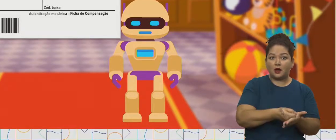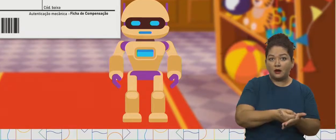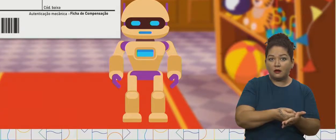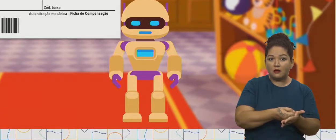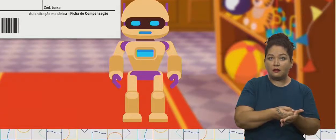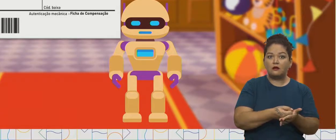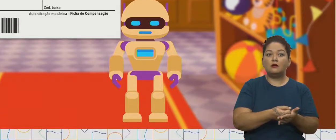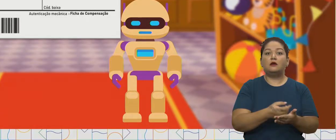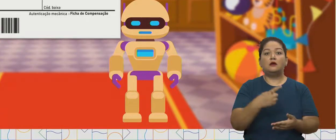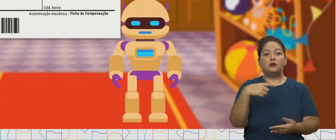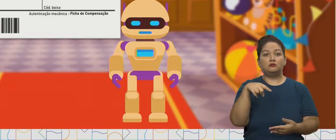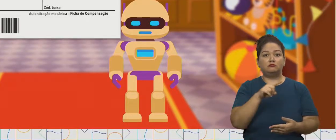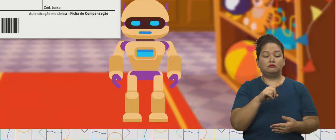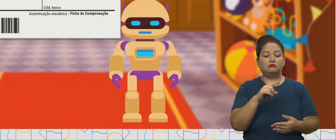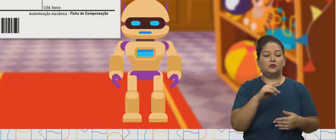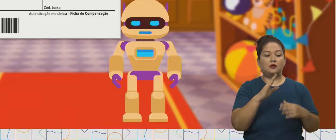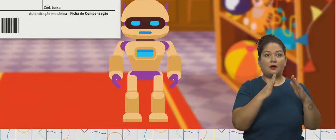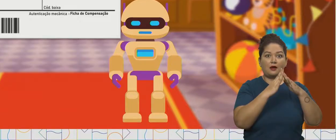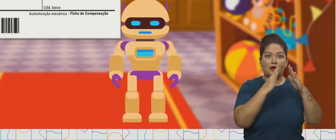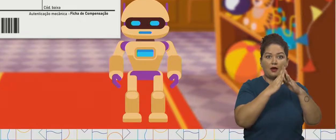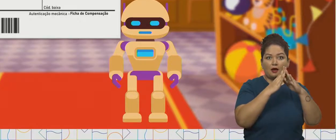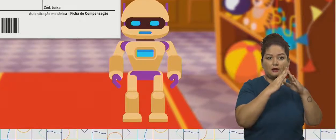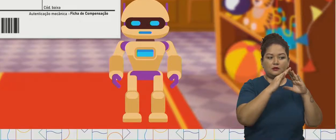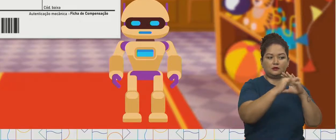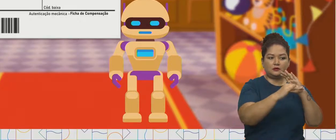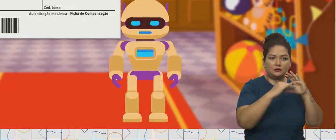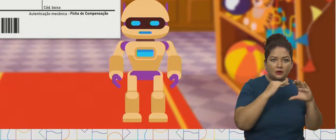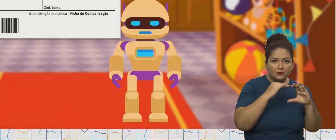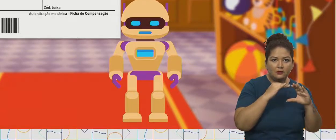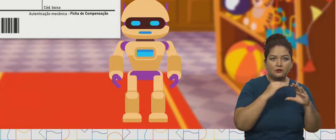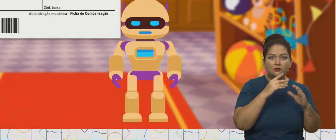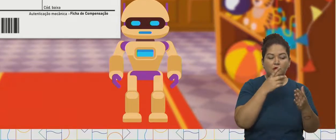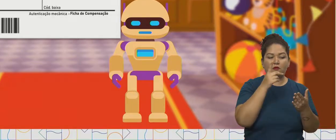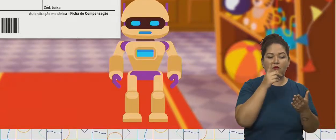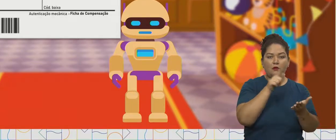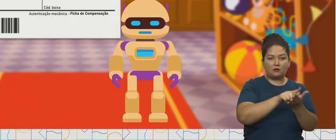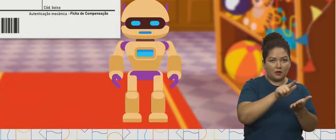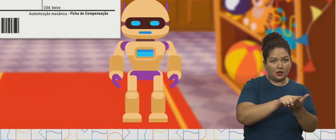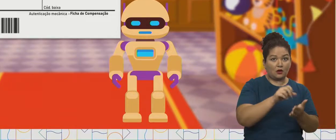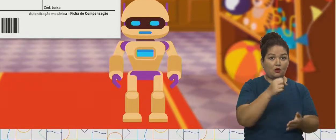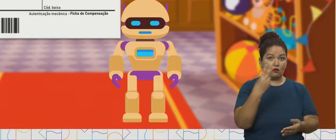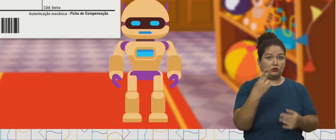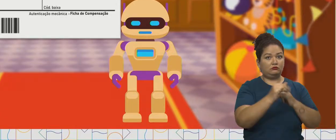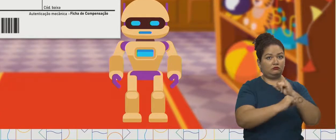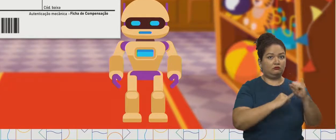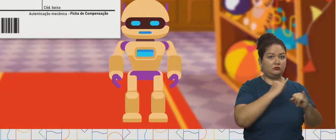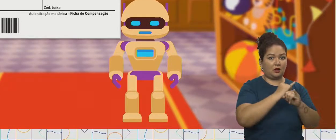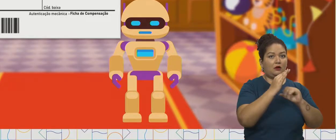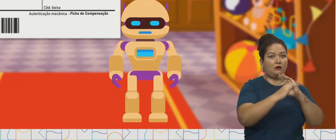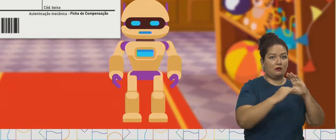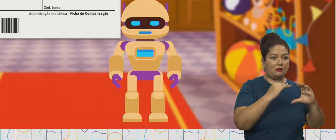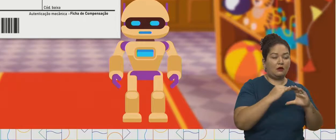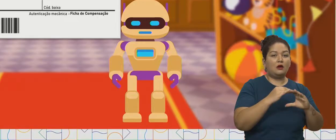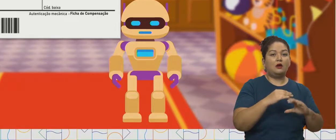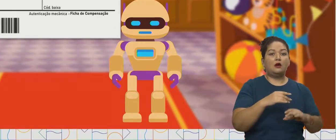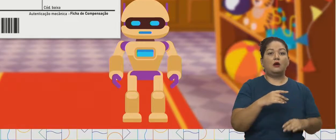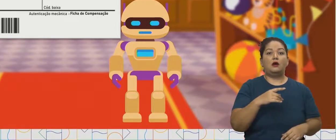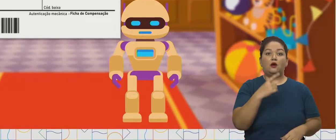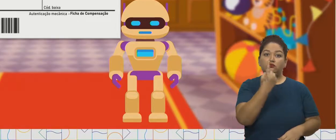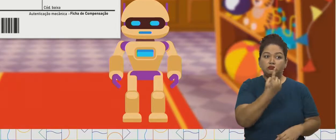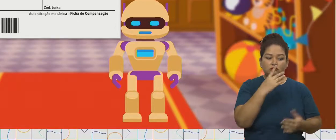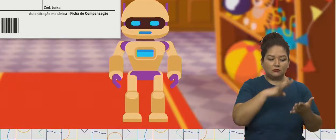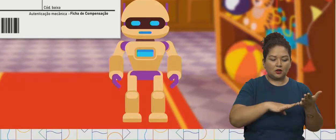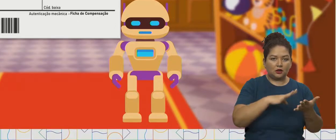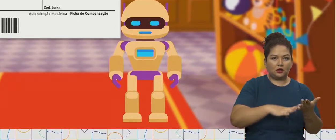irá chegar na sua casa de maneira impressa ou por e-mail, de forma digital, um único boleto no valor